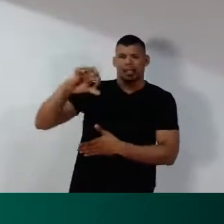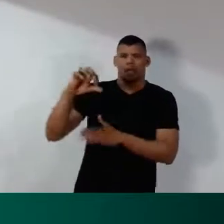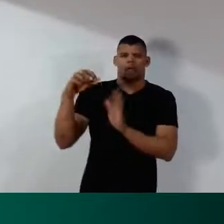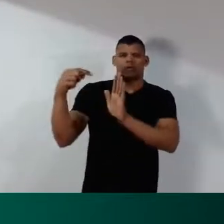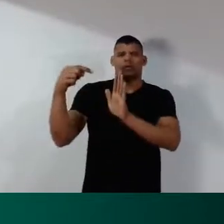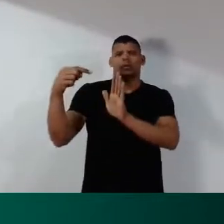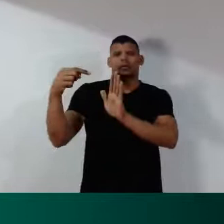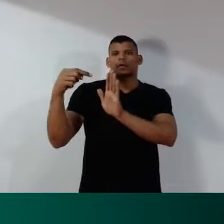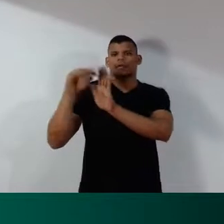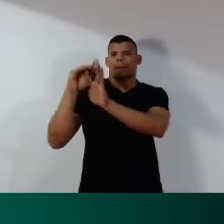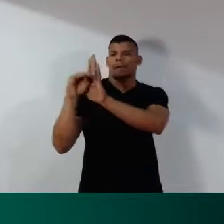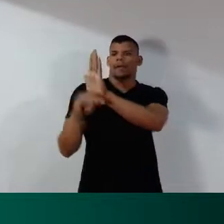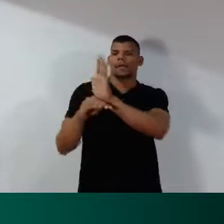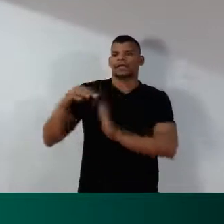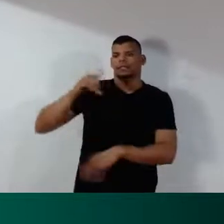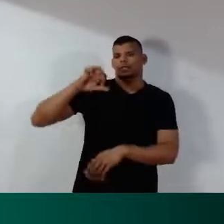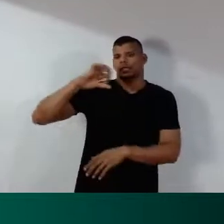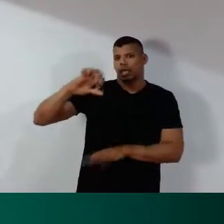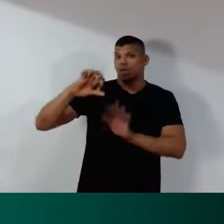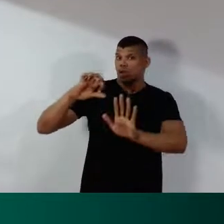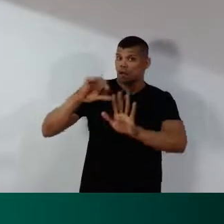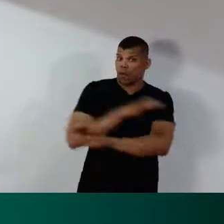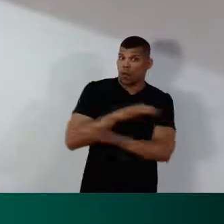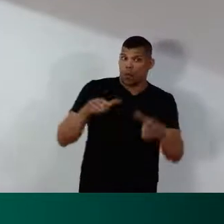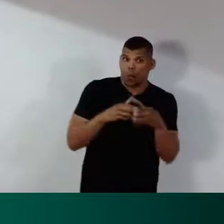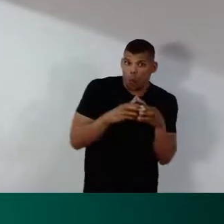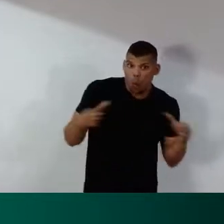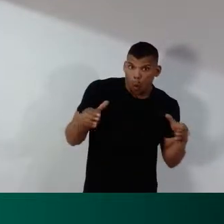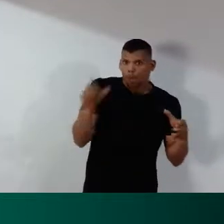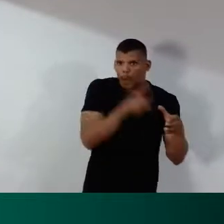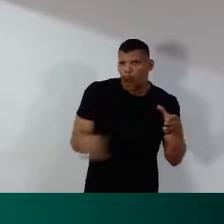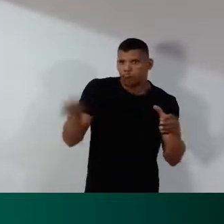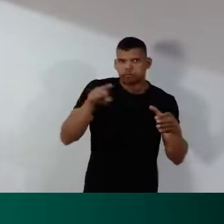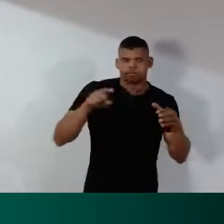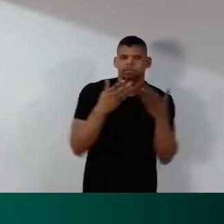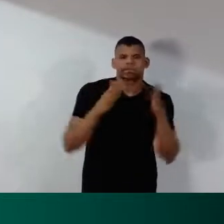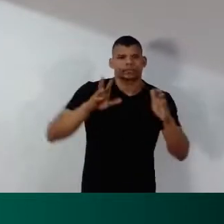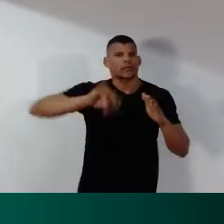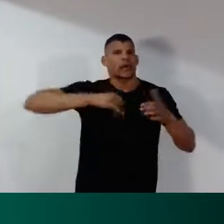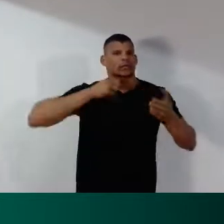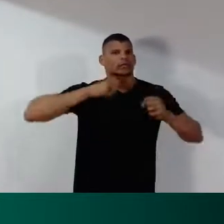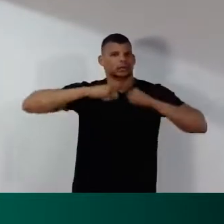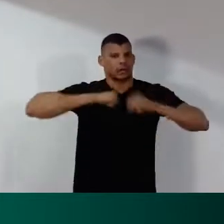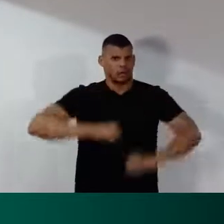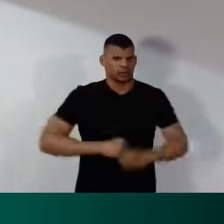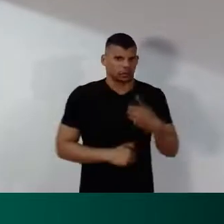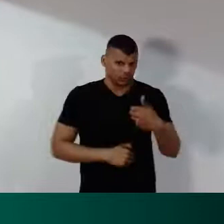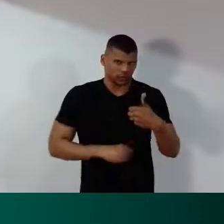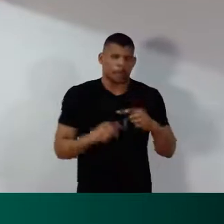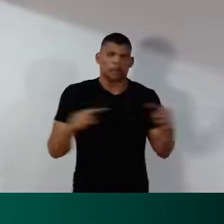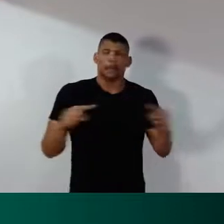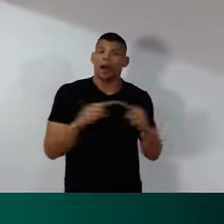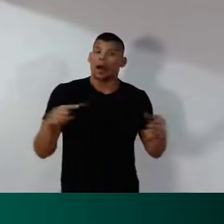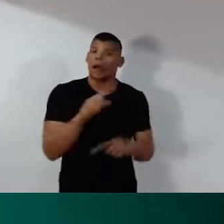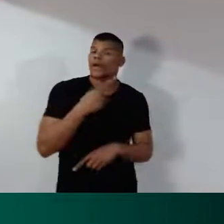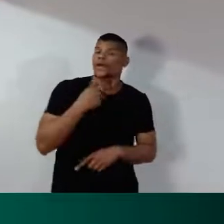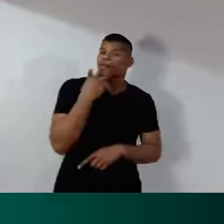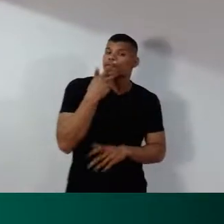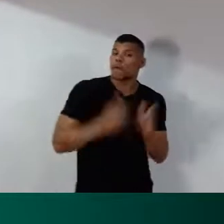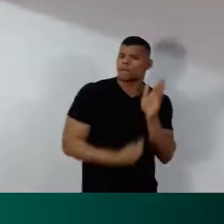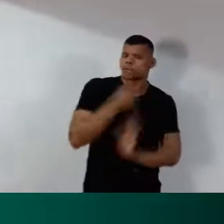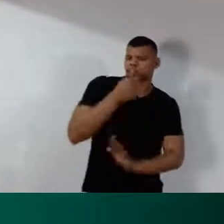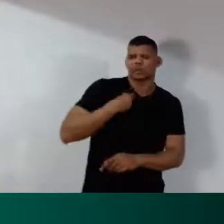mas depois a gente é diálogo no grupão né mas uma das coisas que você